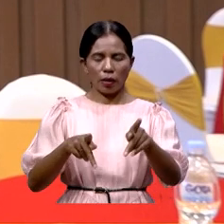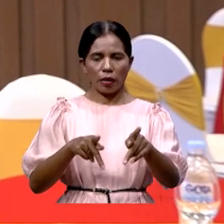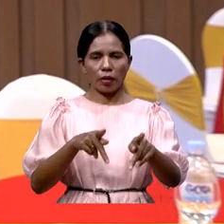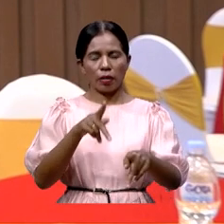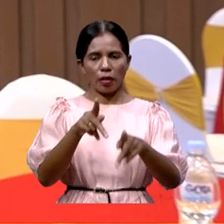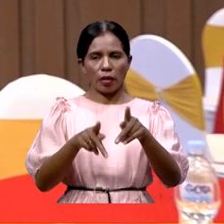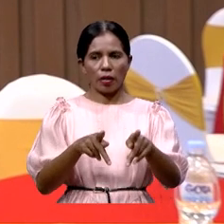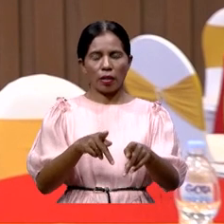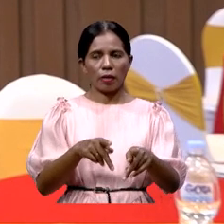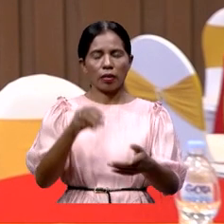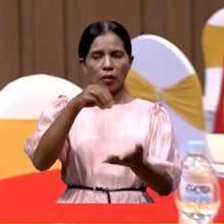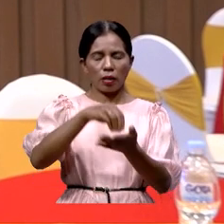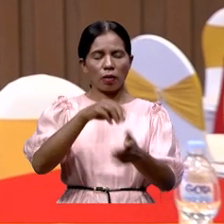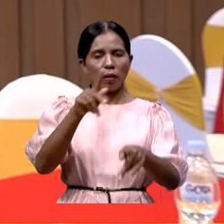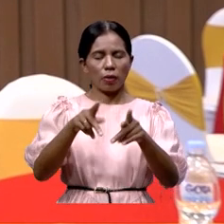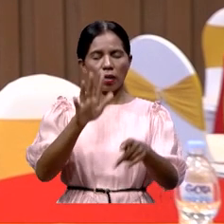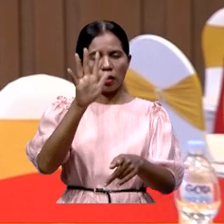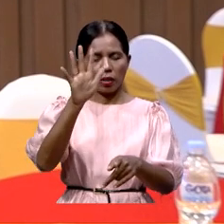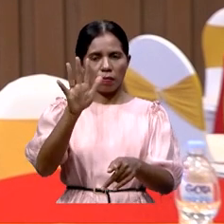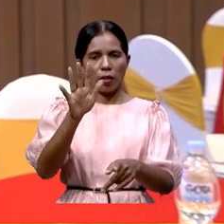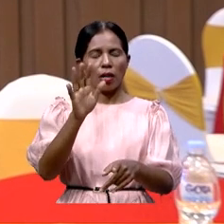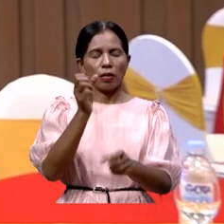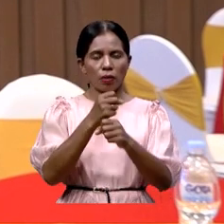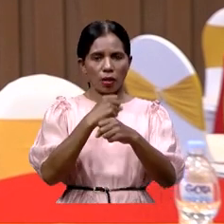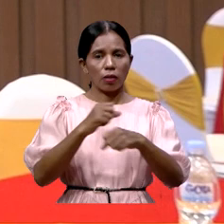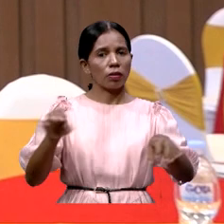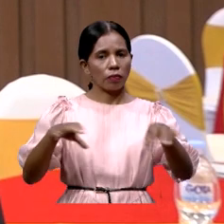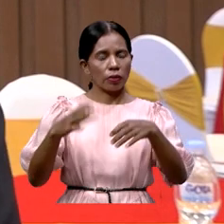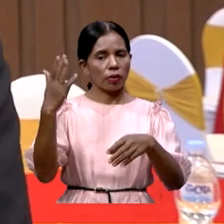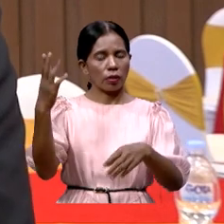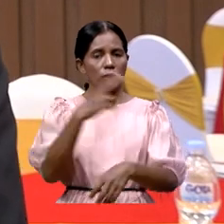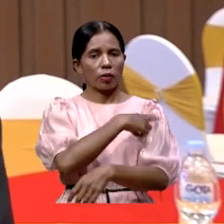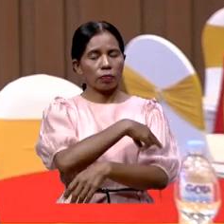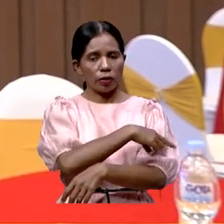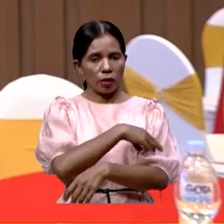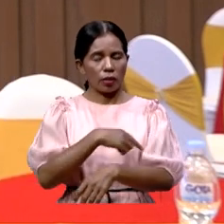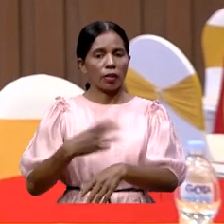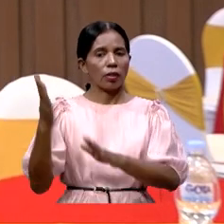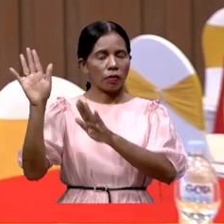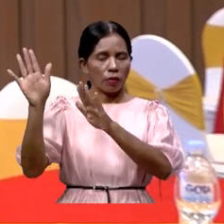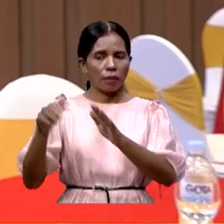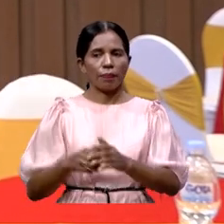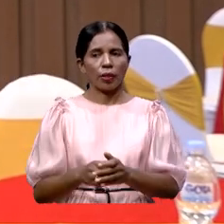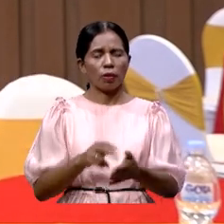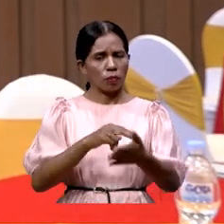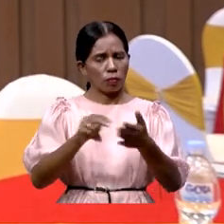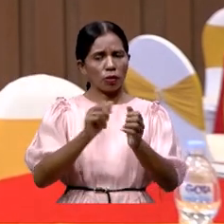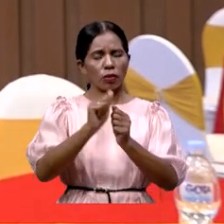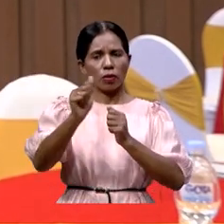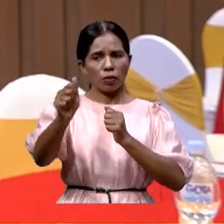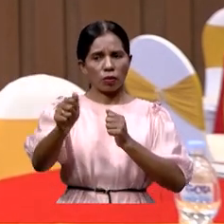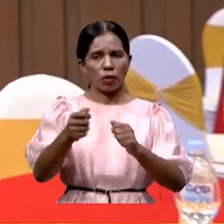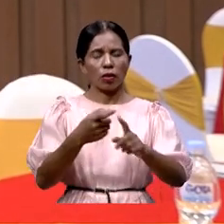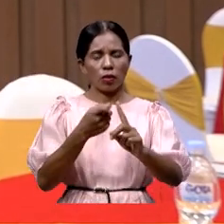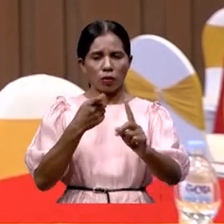se prevê Emanuel Lima para pelear o serviço em Neva. Agora, o número não é doquela, se doquela o